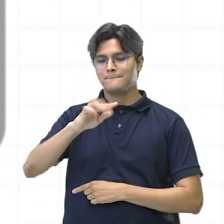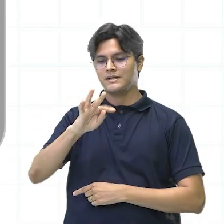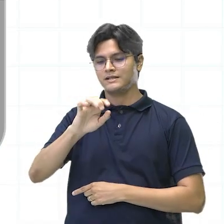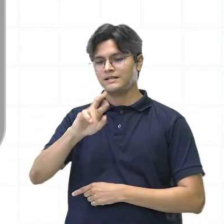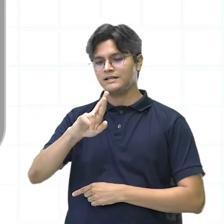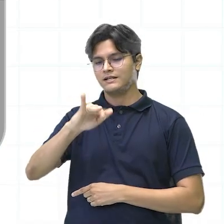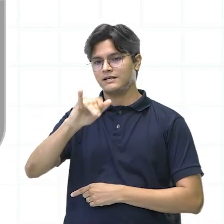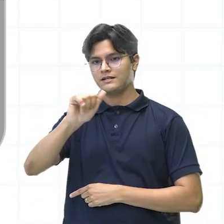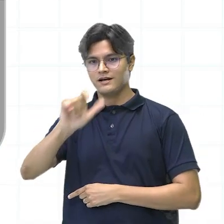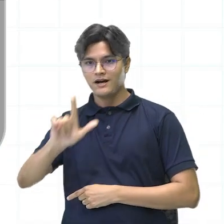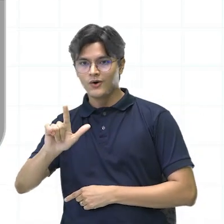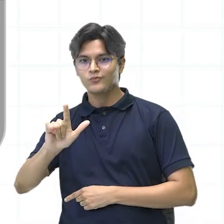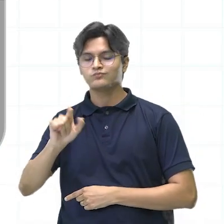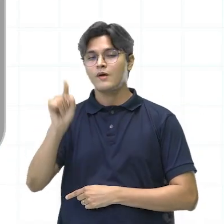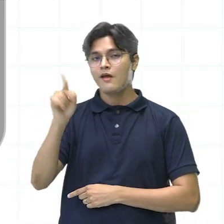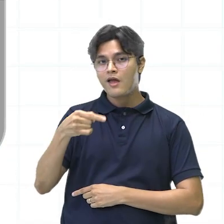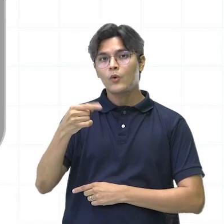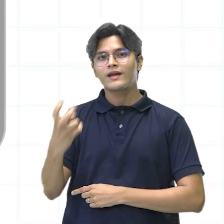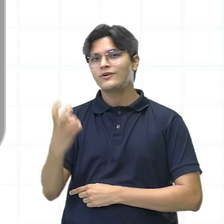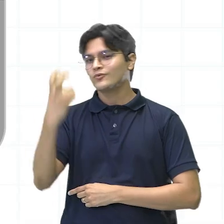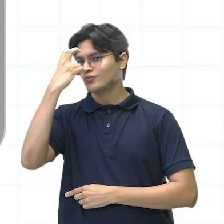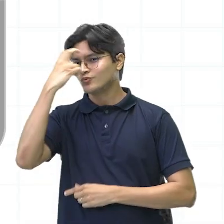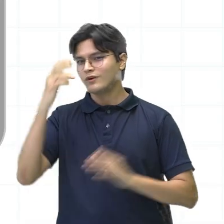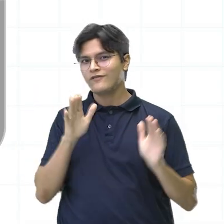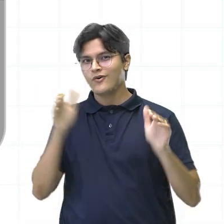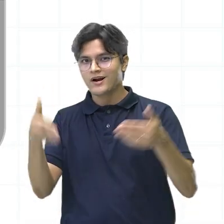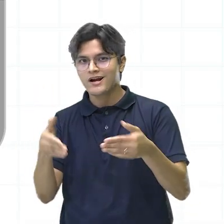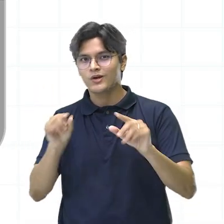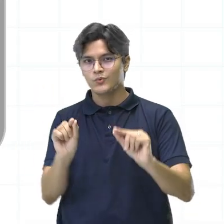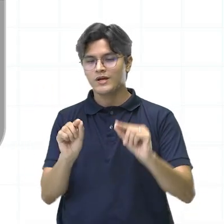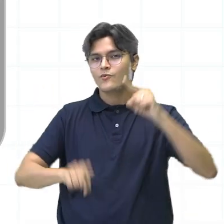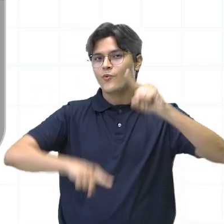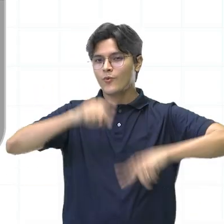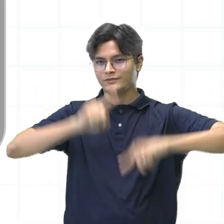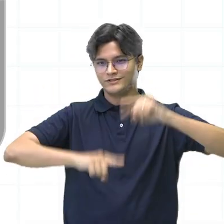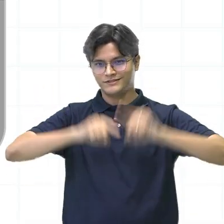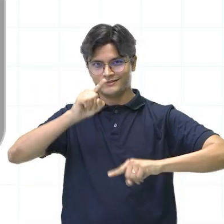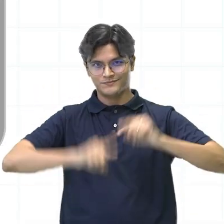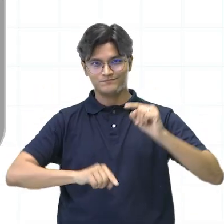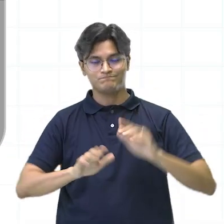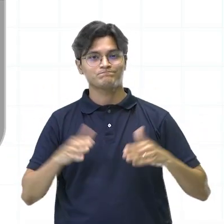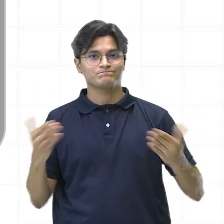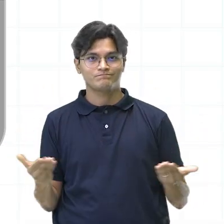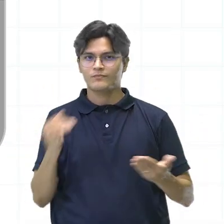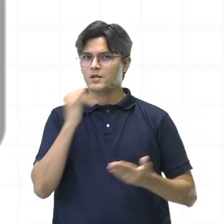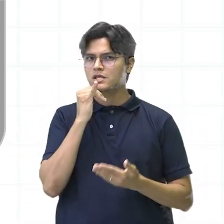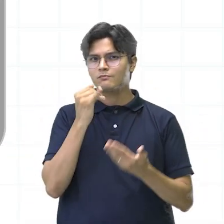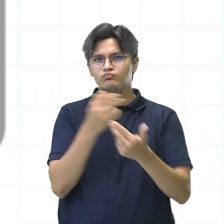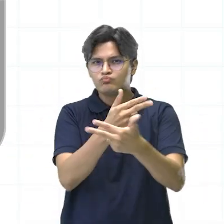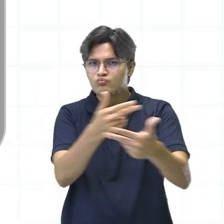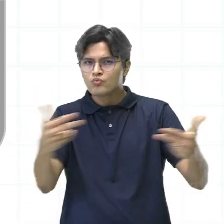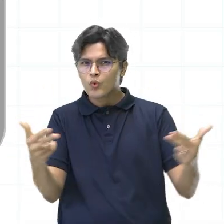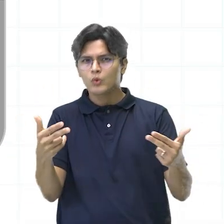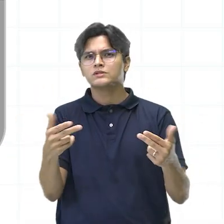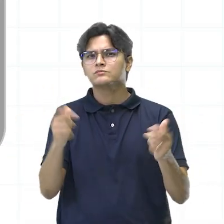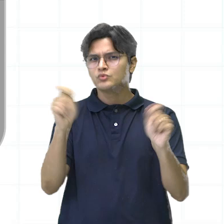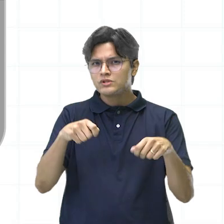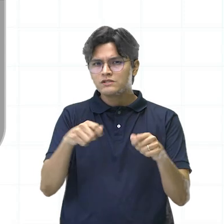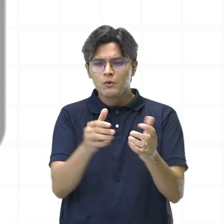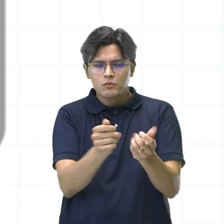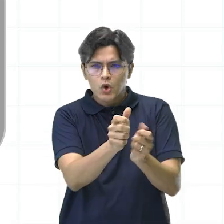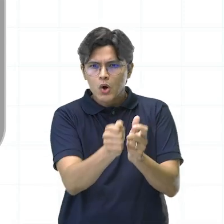nossa cultura, e voltado aqui para a questão dos objetos. Então, vão ser coisas palpáveis, como as